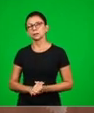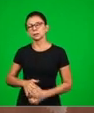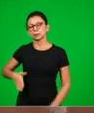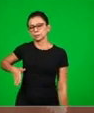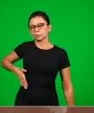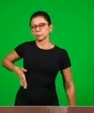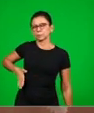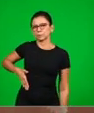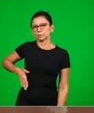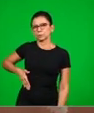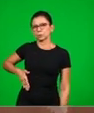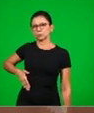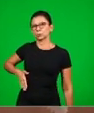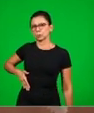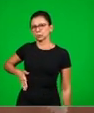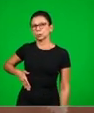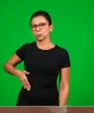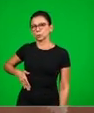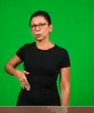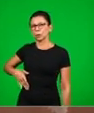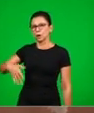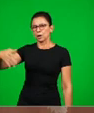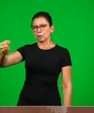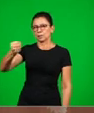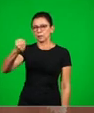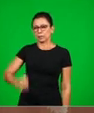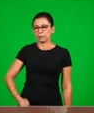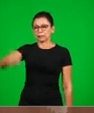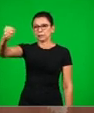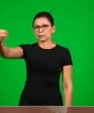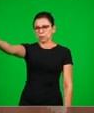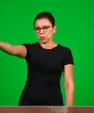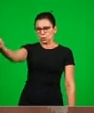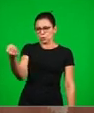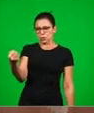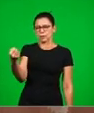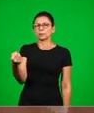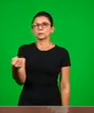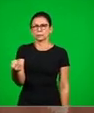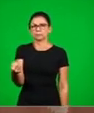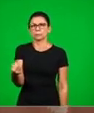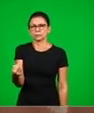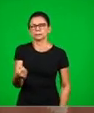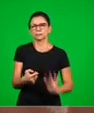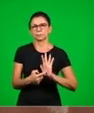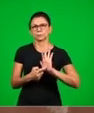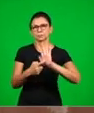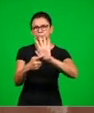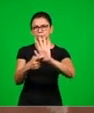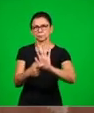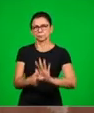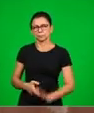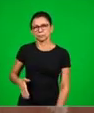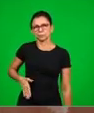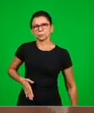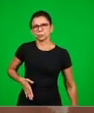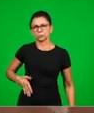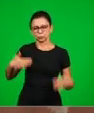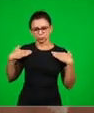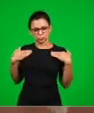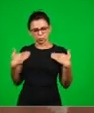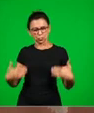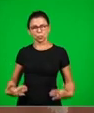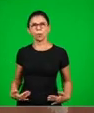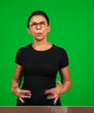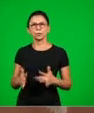dele atingido pela lança. Para mostrar o seguinte, o corpo dele